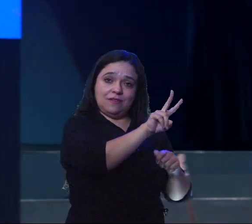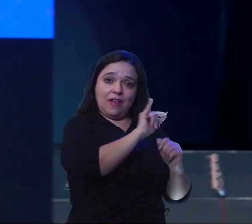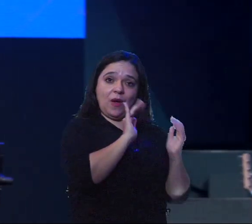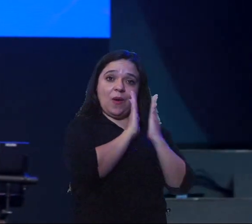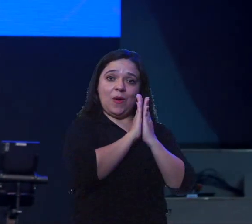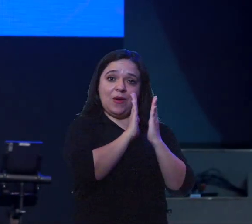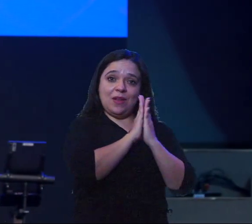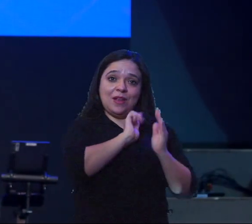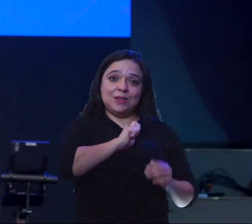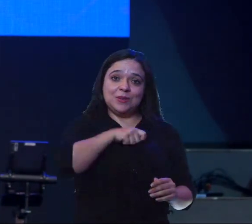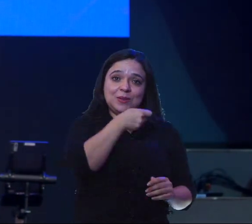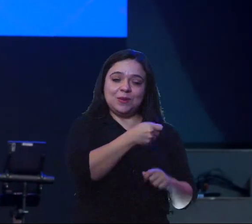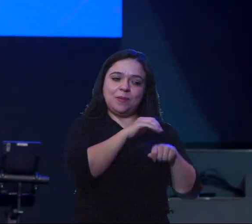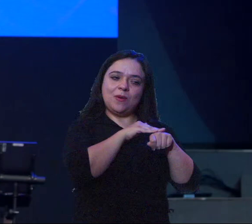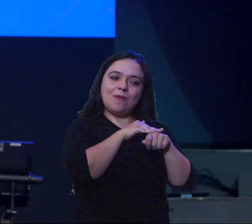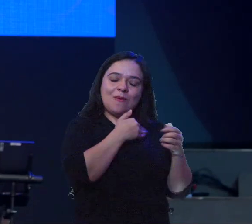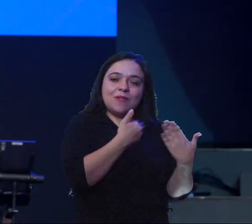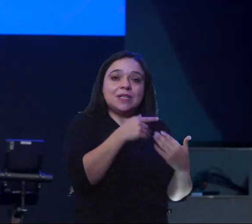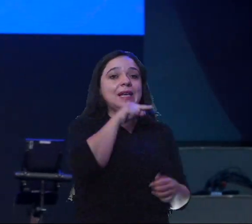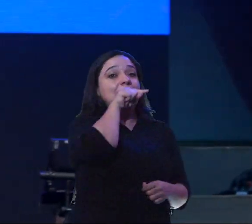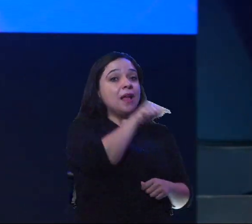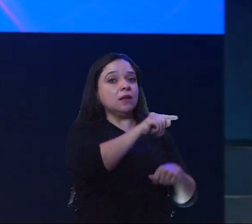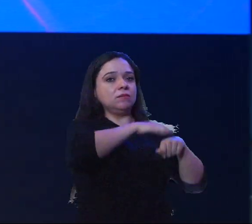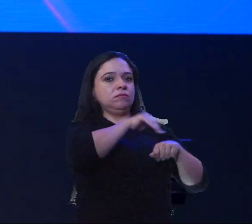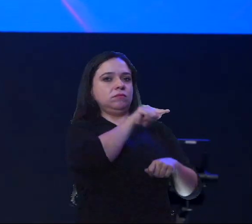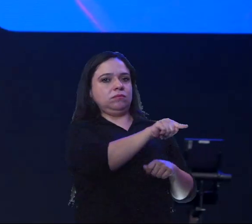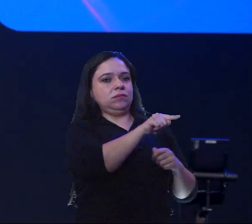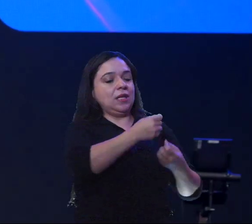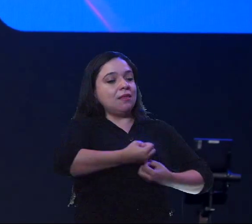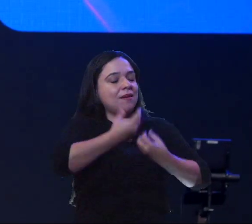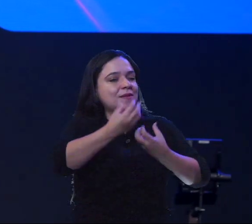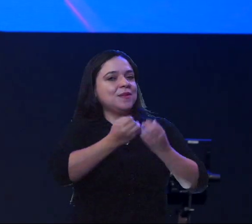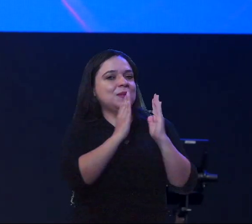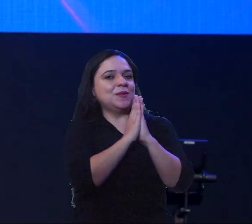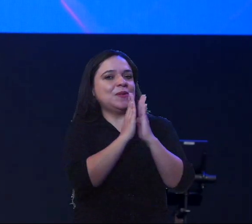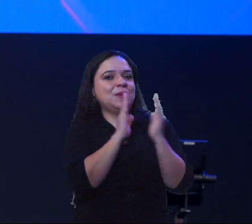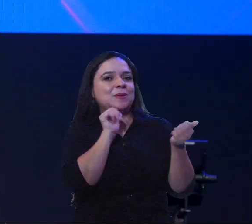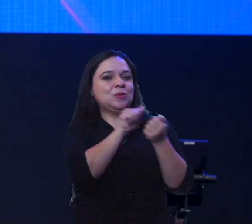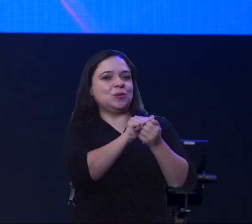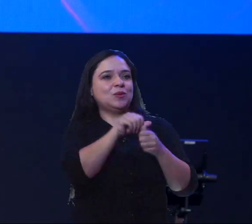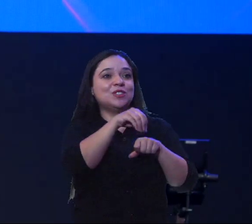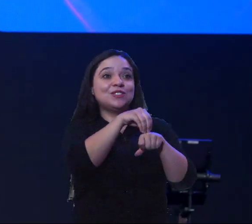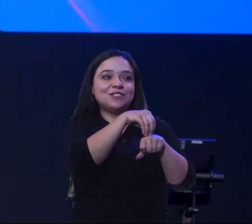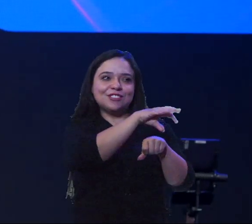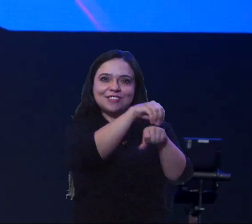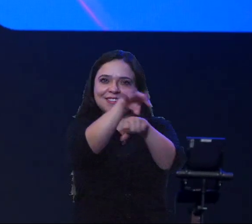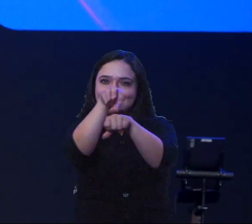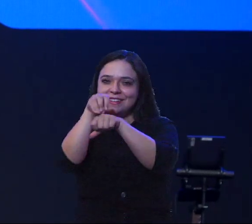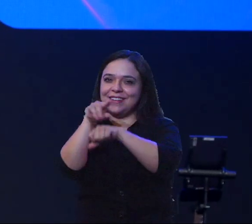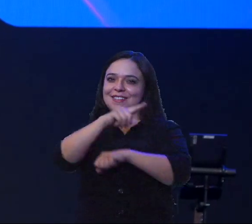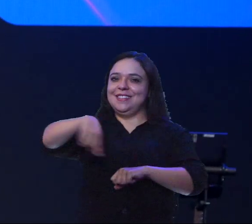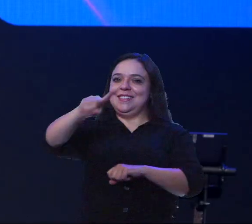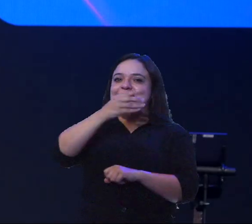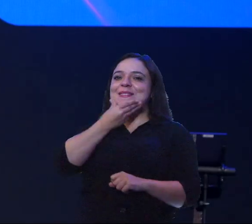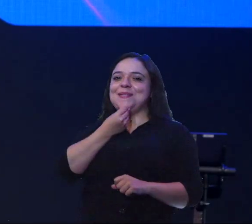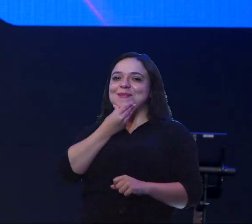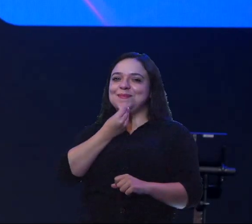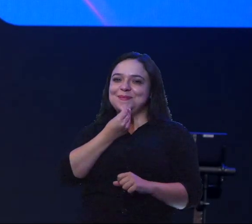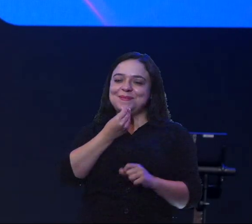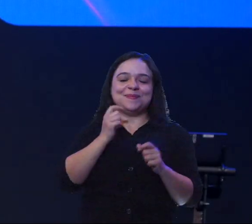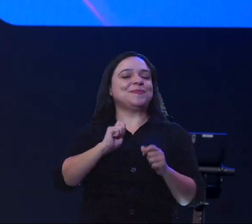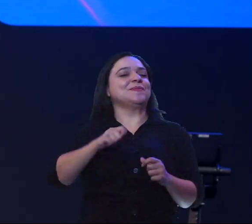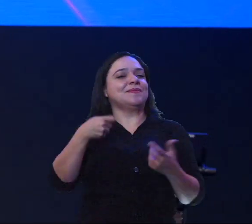orarmos juntos quando formos conversar, e que parta dele fazemos devocional juntos. Fica a dica, macharada.